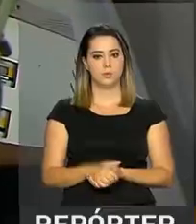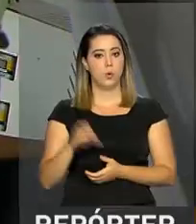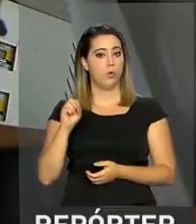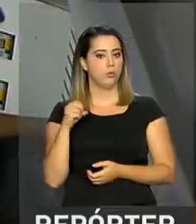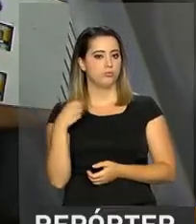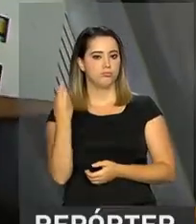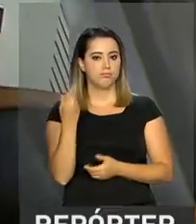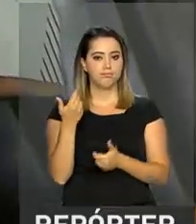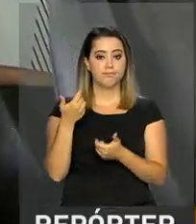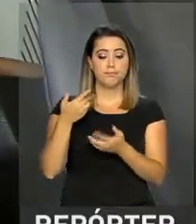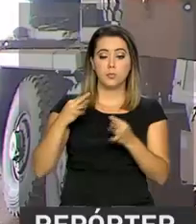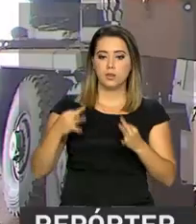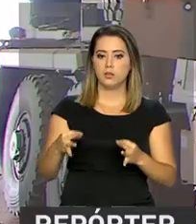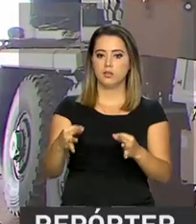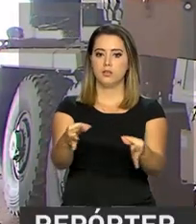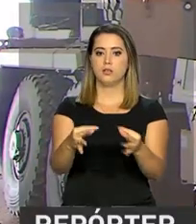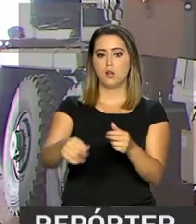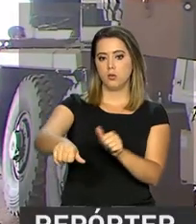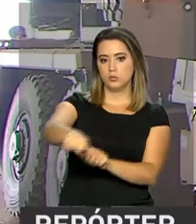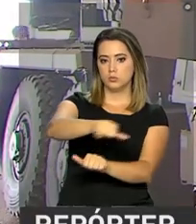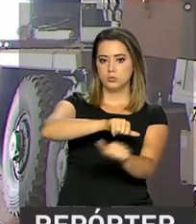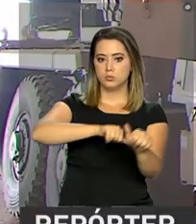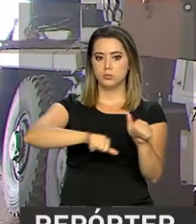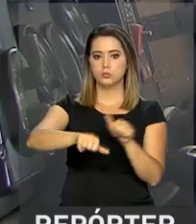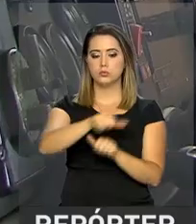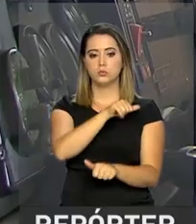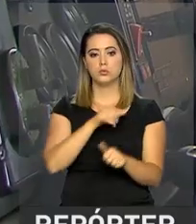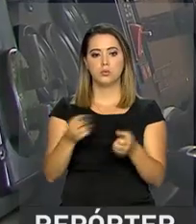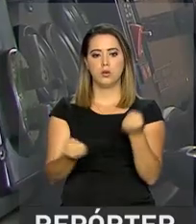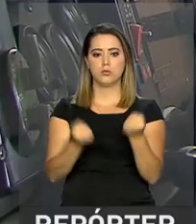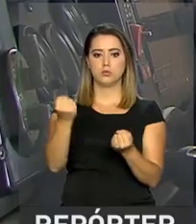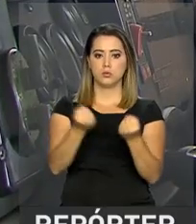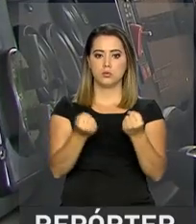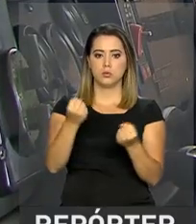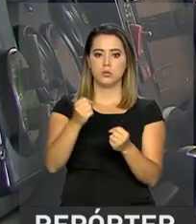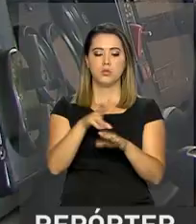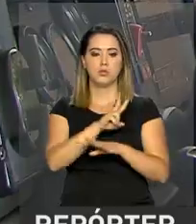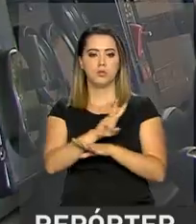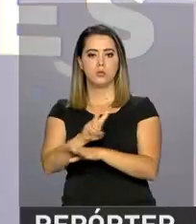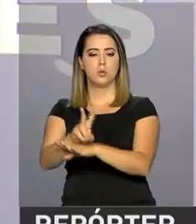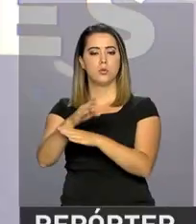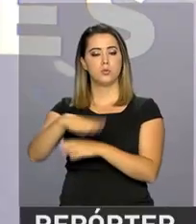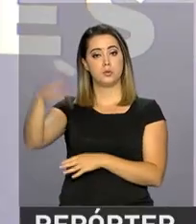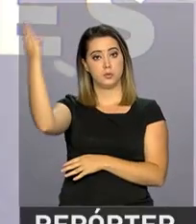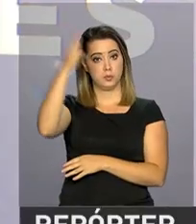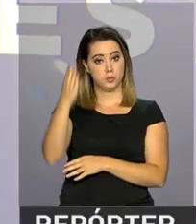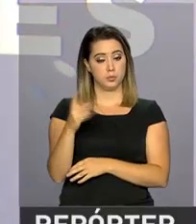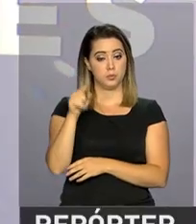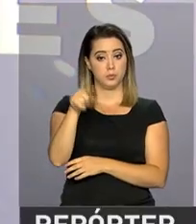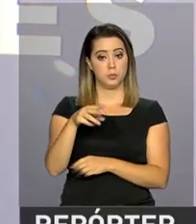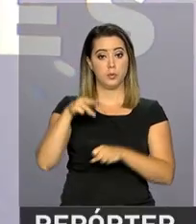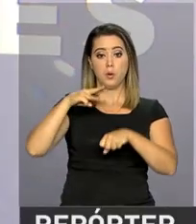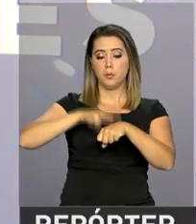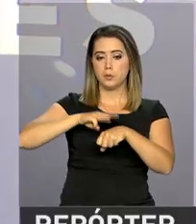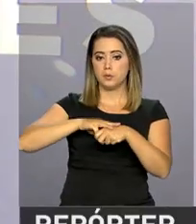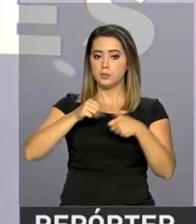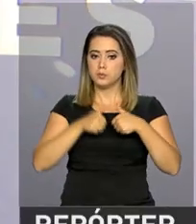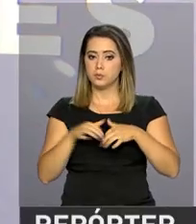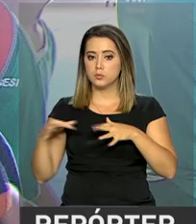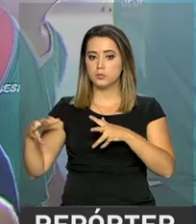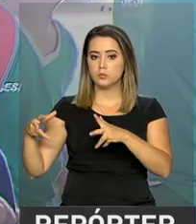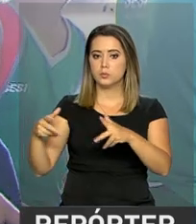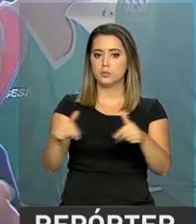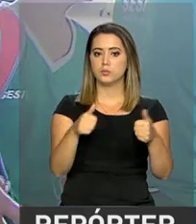ou na tecnologia por trás dos veículos do Exército que ajudam a proteger o país. A matemática está em